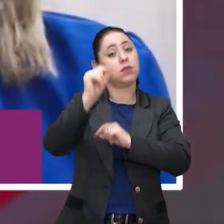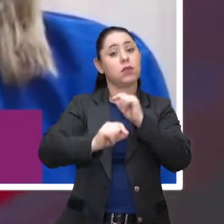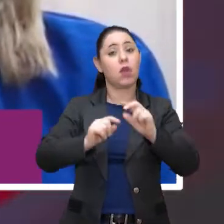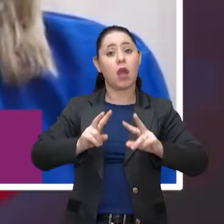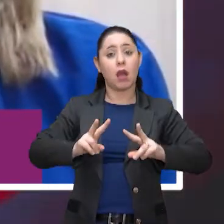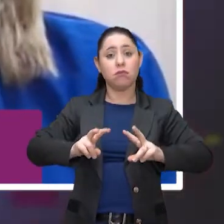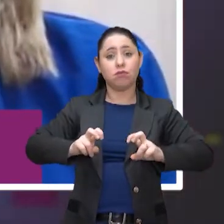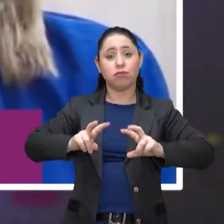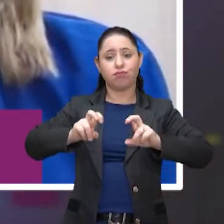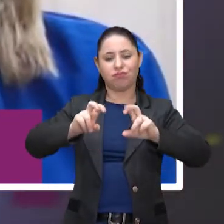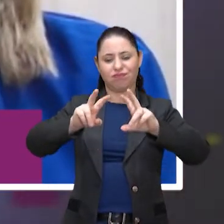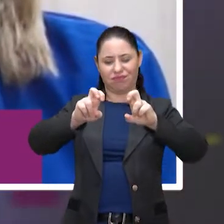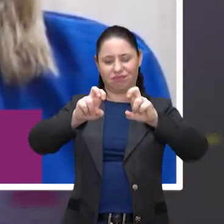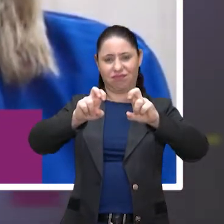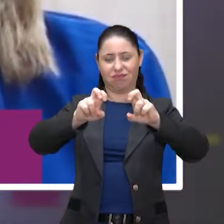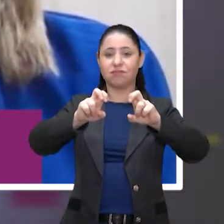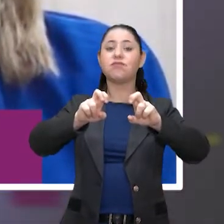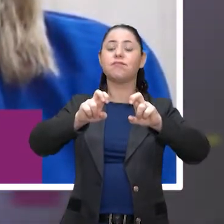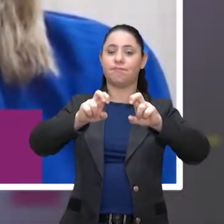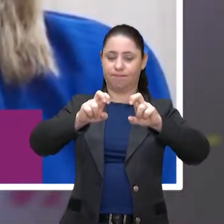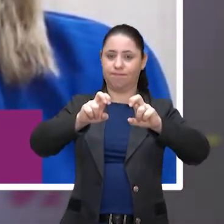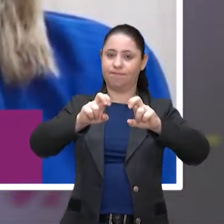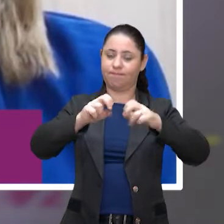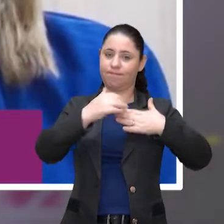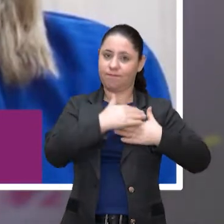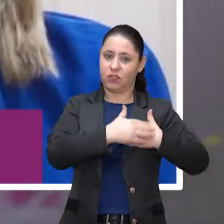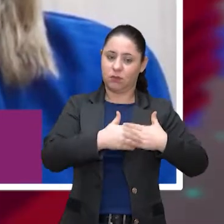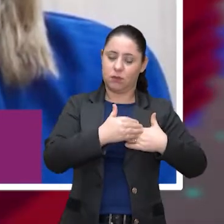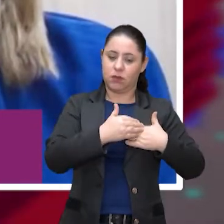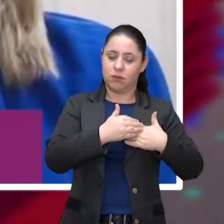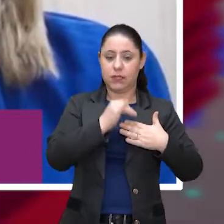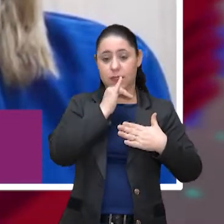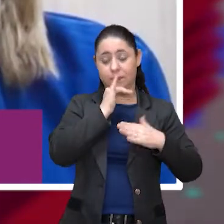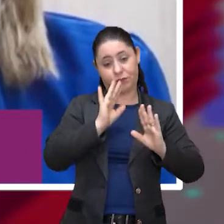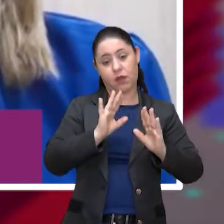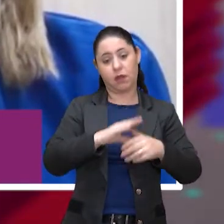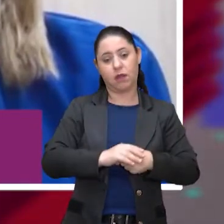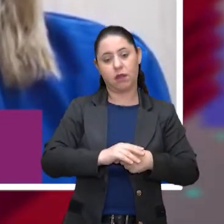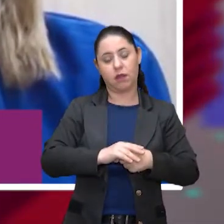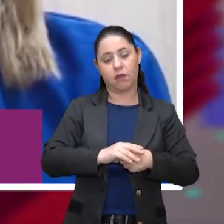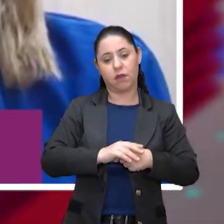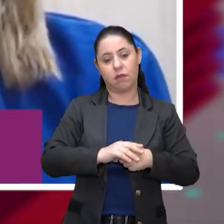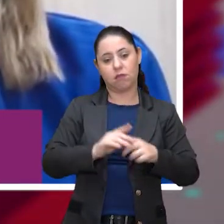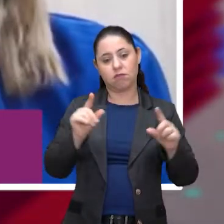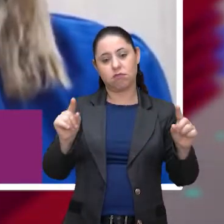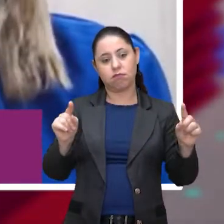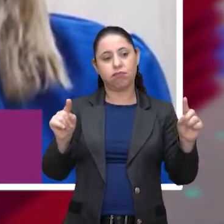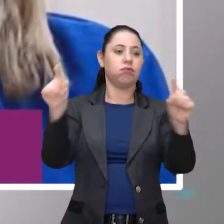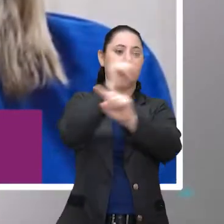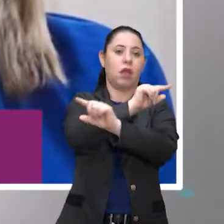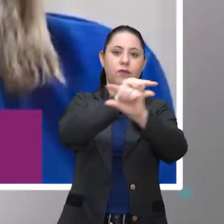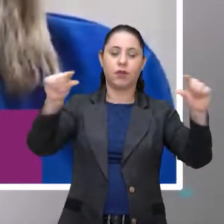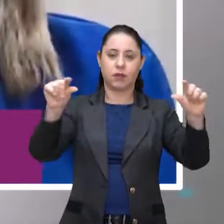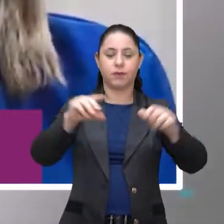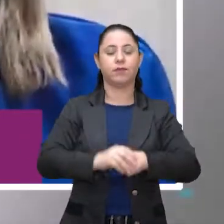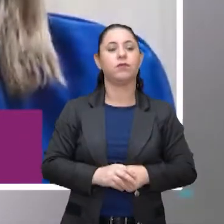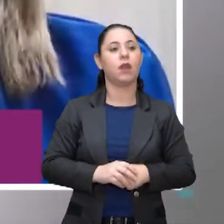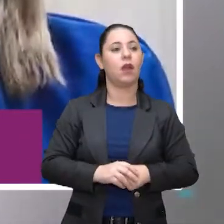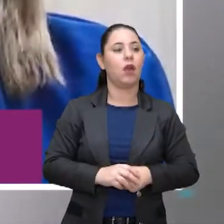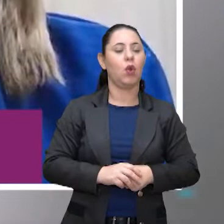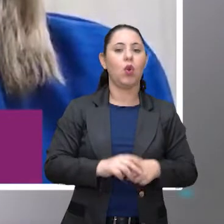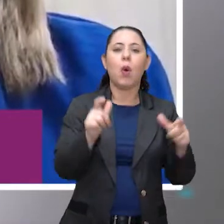vezes, ou vamos inverter até a frase, na minoria dos casos